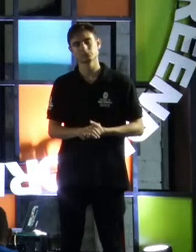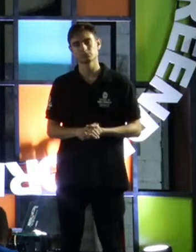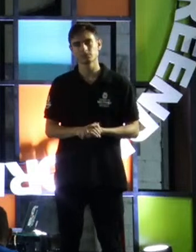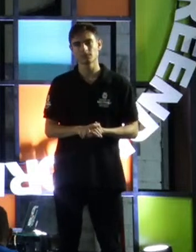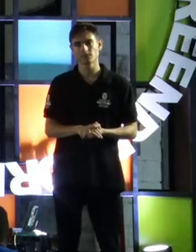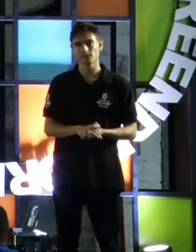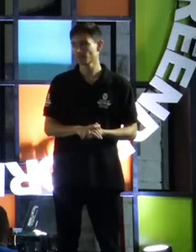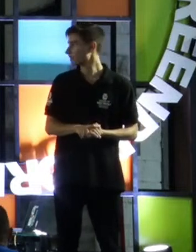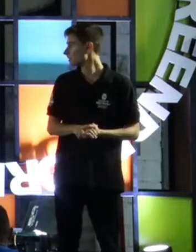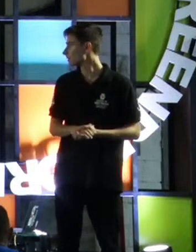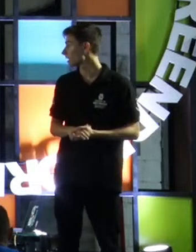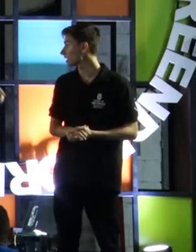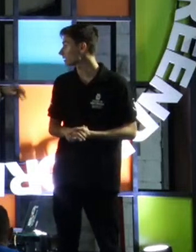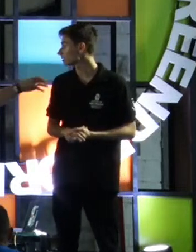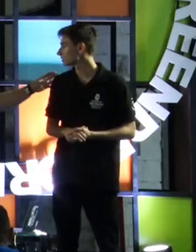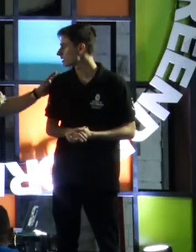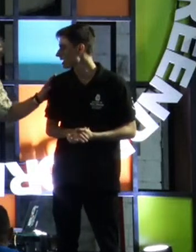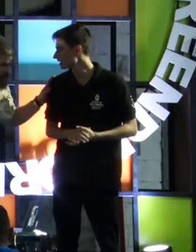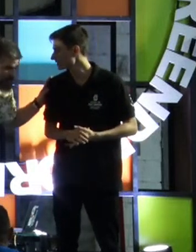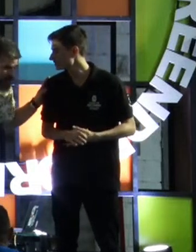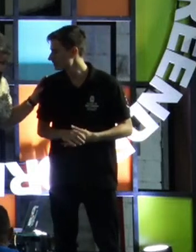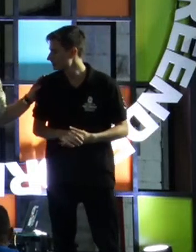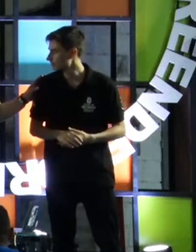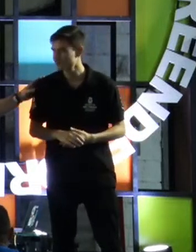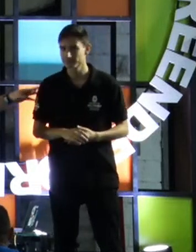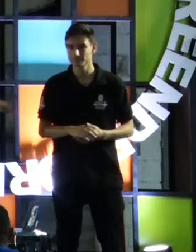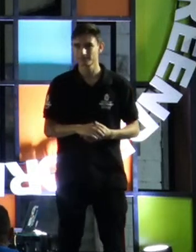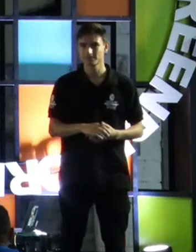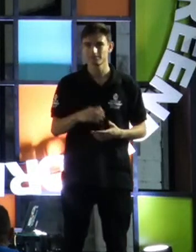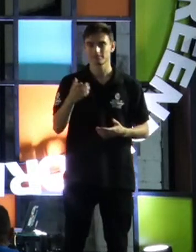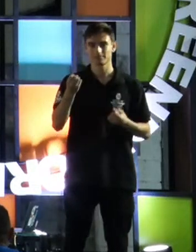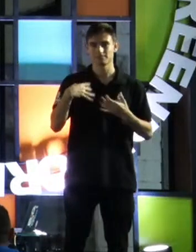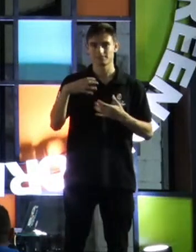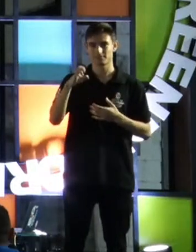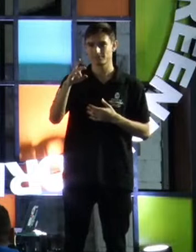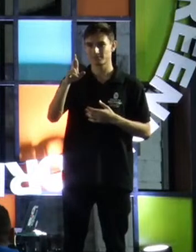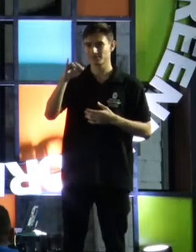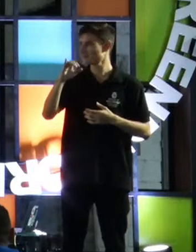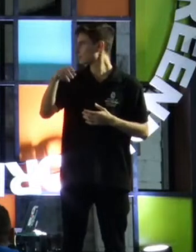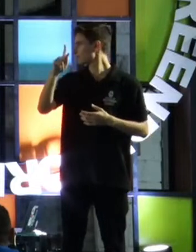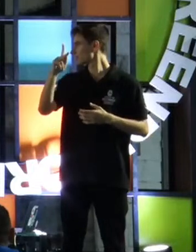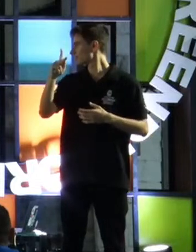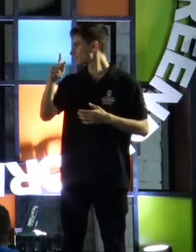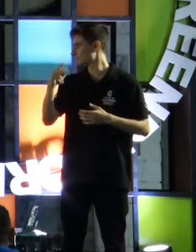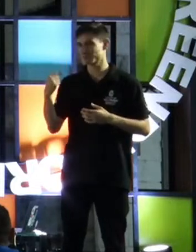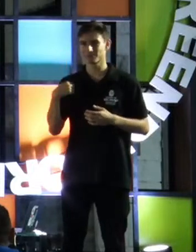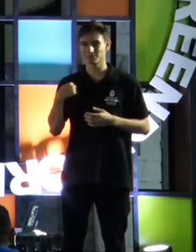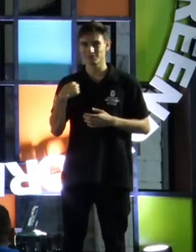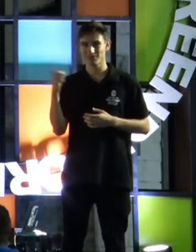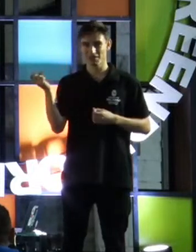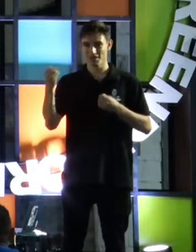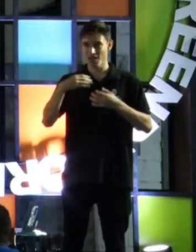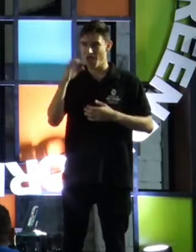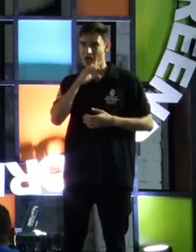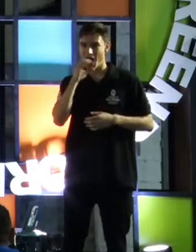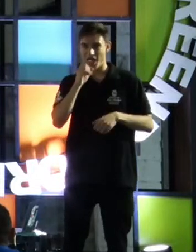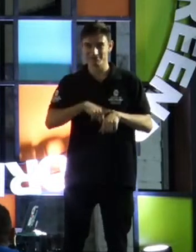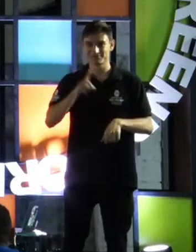Véi, qual é o teu nome? O teu nome? Eric. Eric. Valeu. Tu tá com a sorte da gota hoje, viu? Porque eu falo rápido, não é